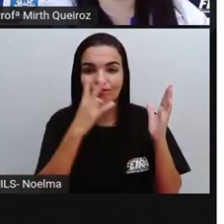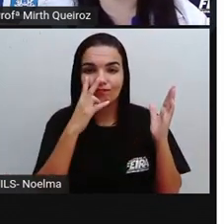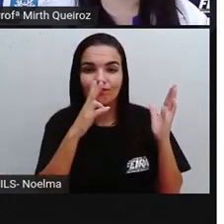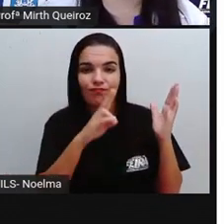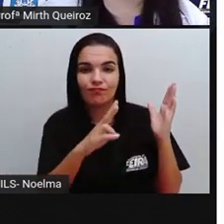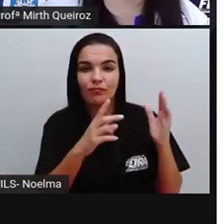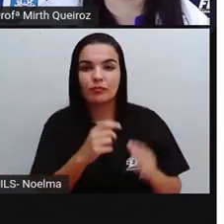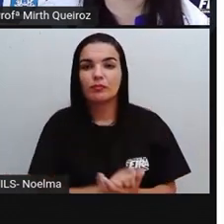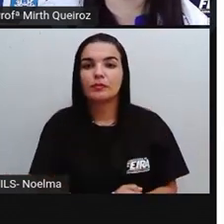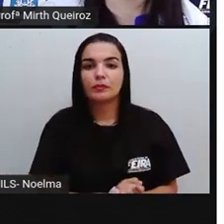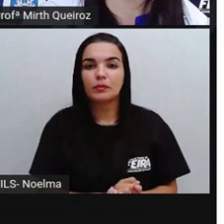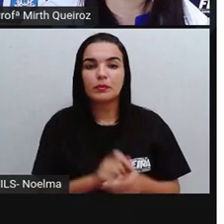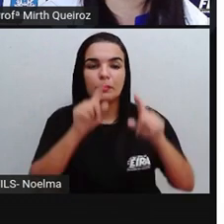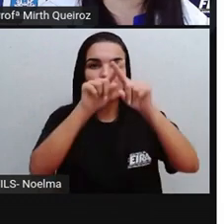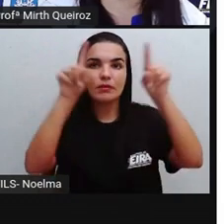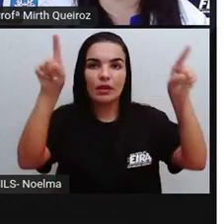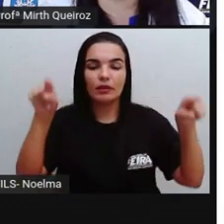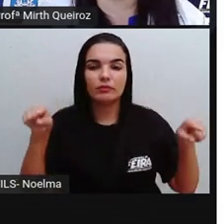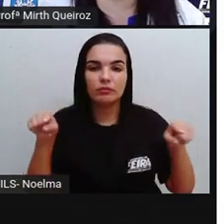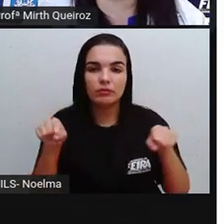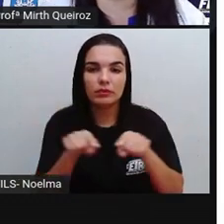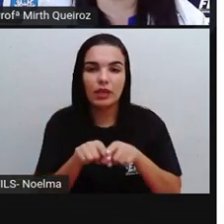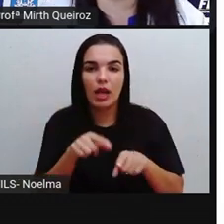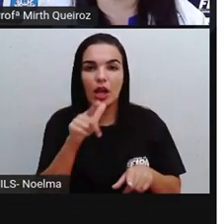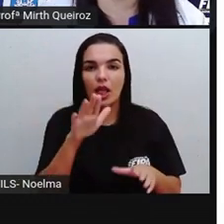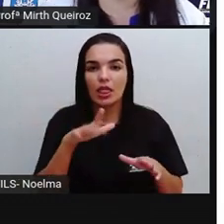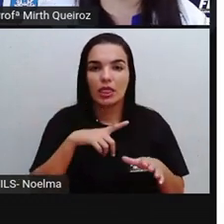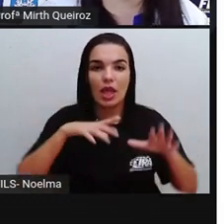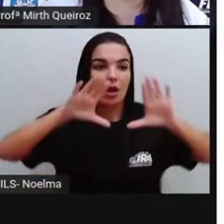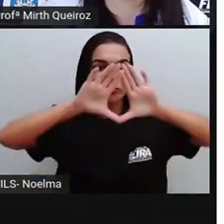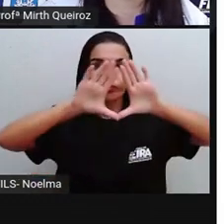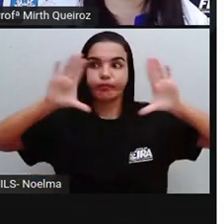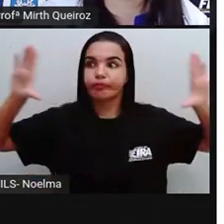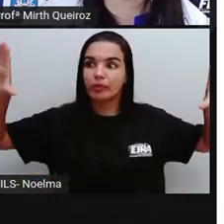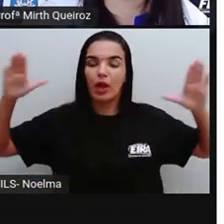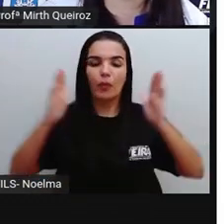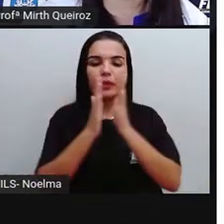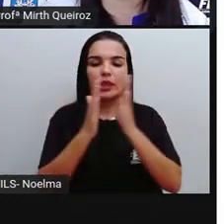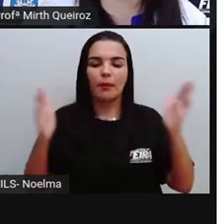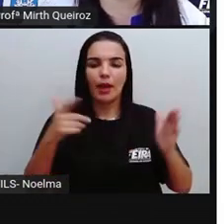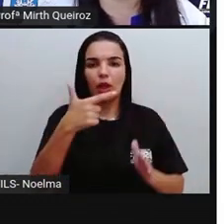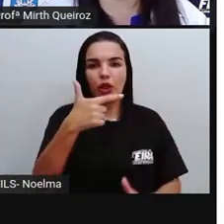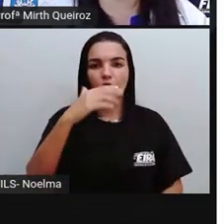né? Feita em acrílica sobre tela. Aí nós temos a